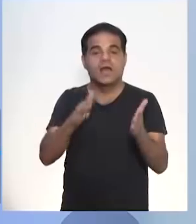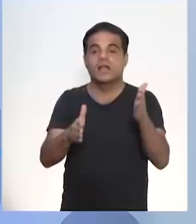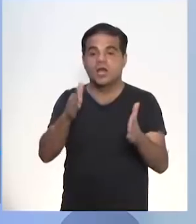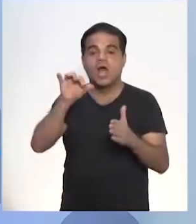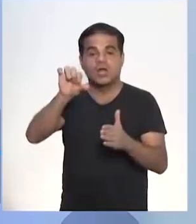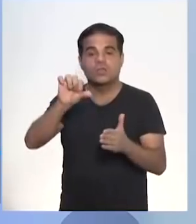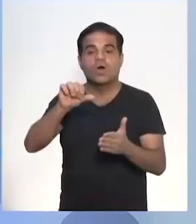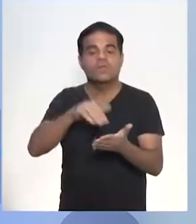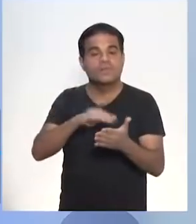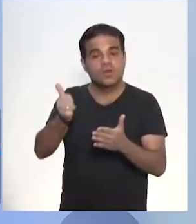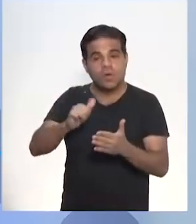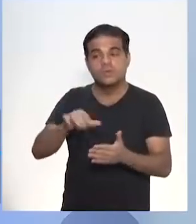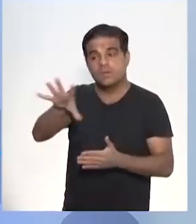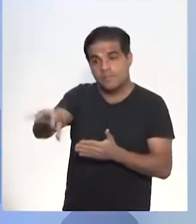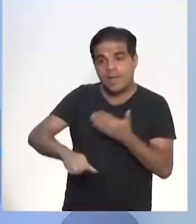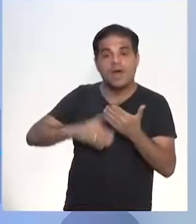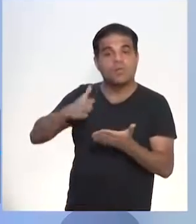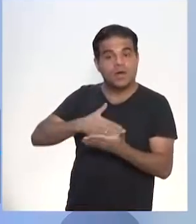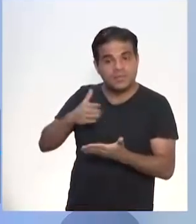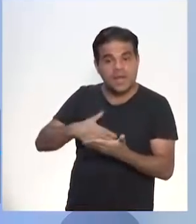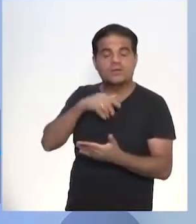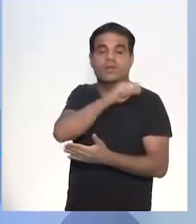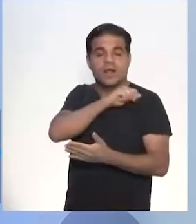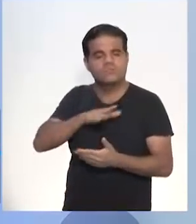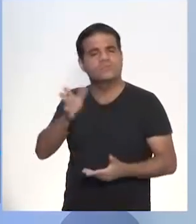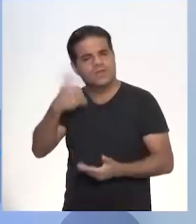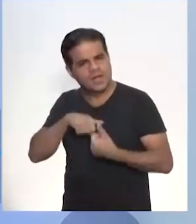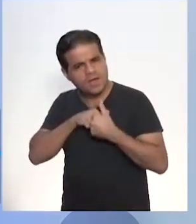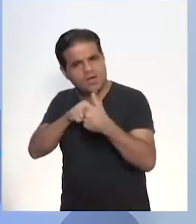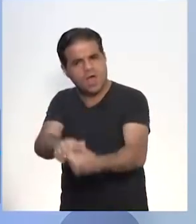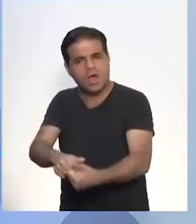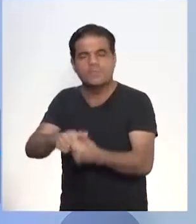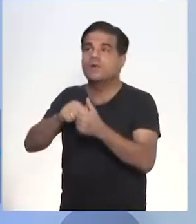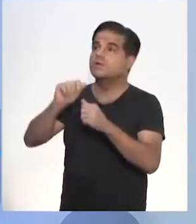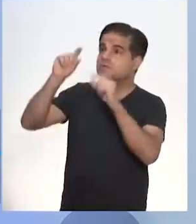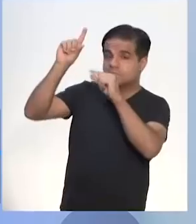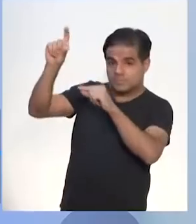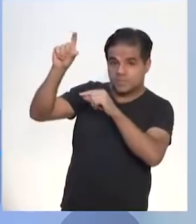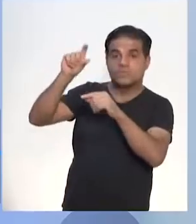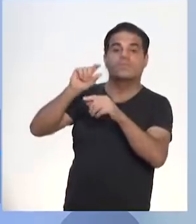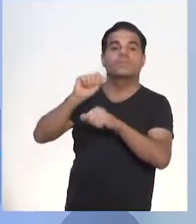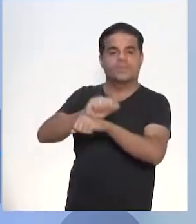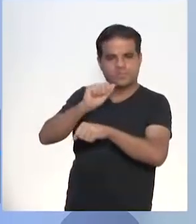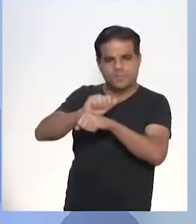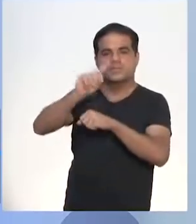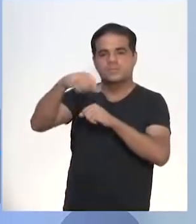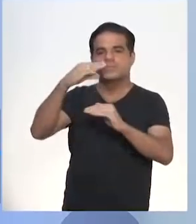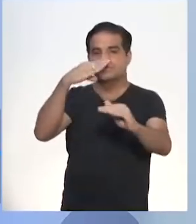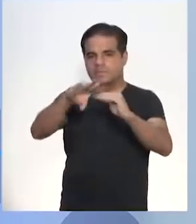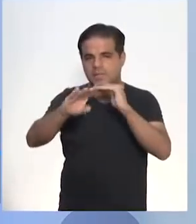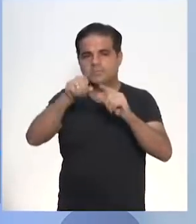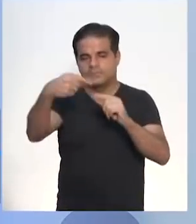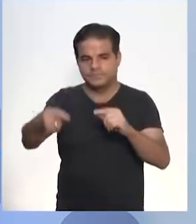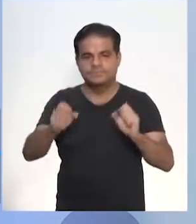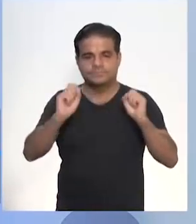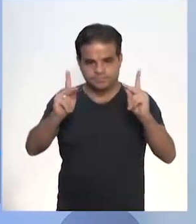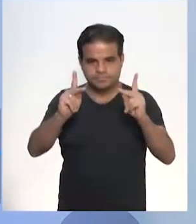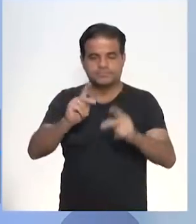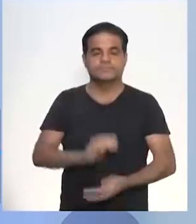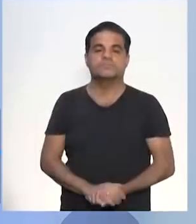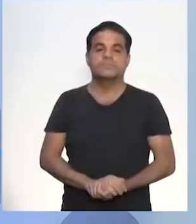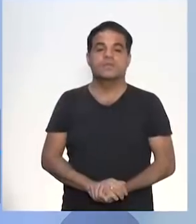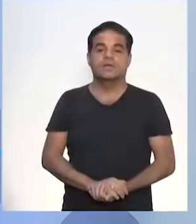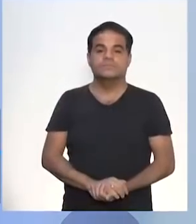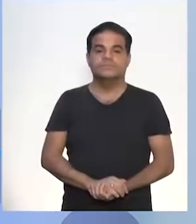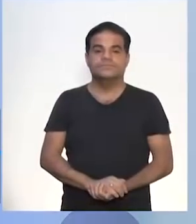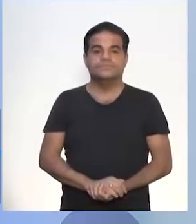você pega aí seu caderno do aluno e vai acompanhando com a gente. E o menu tarefas aguarda um pouquinho que a gente vai mandar depois, né? Isso mesmo.